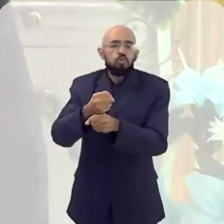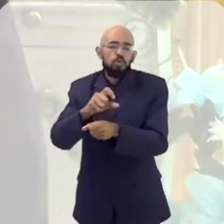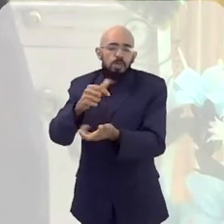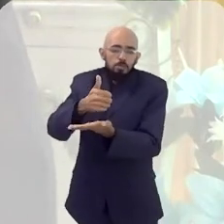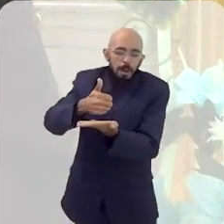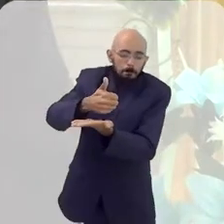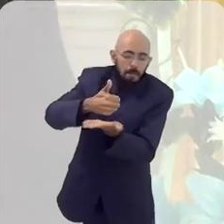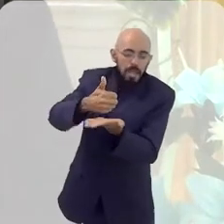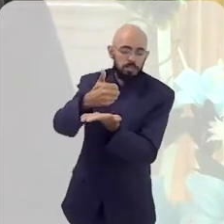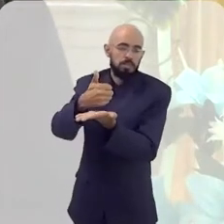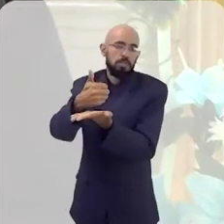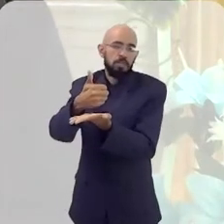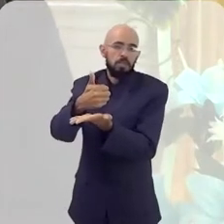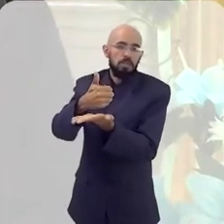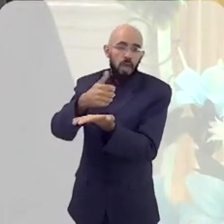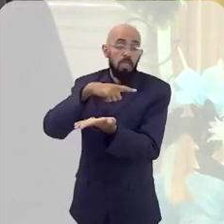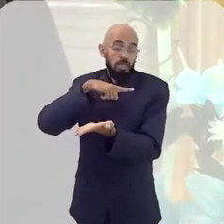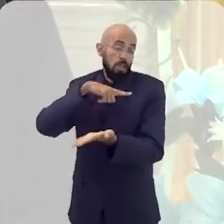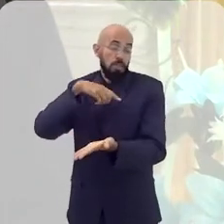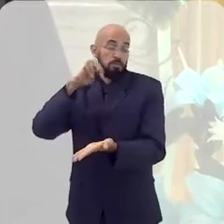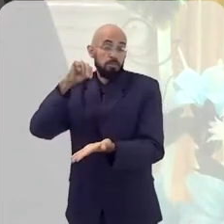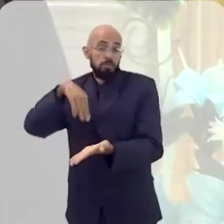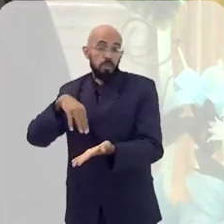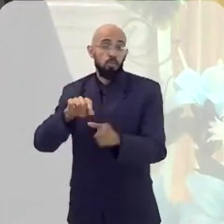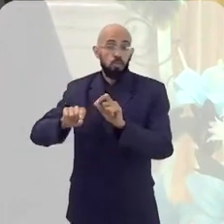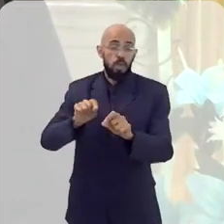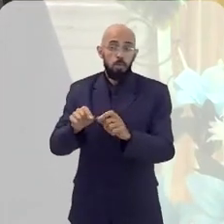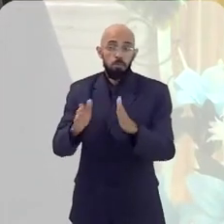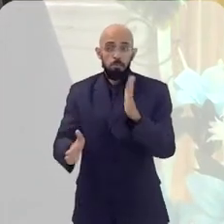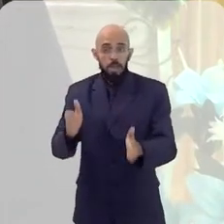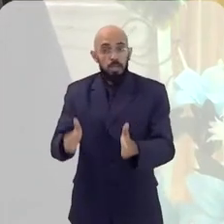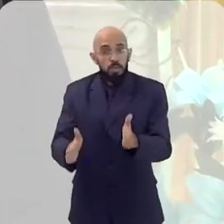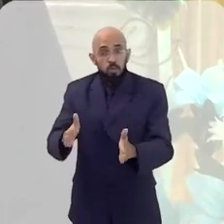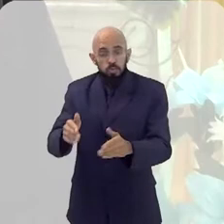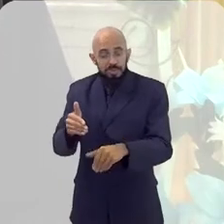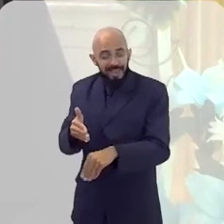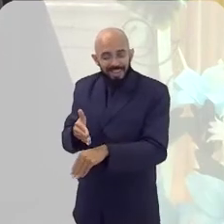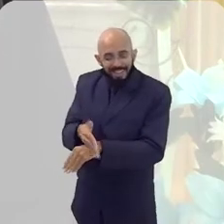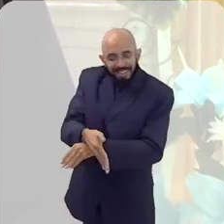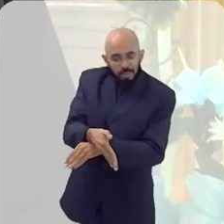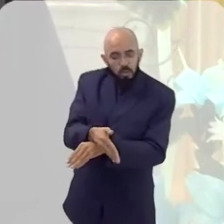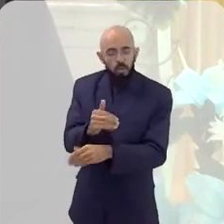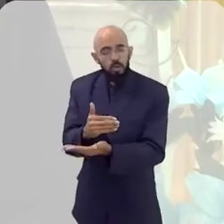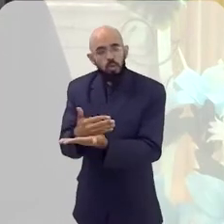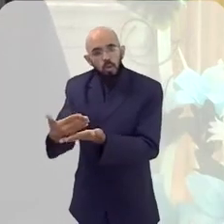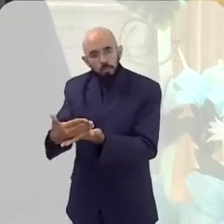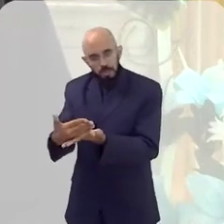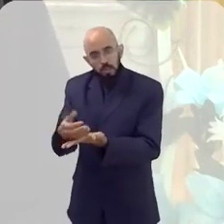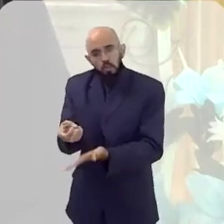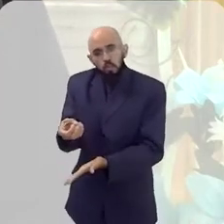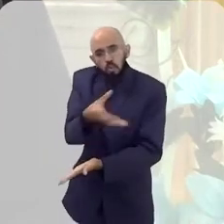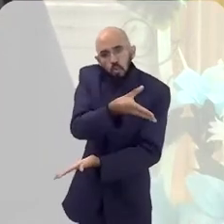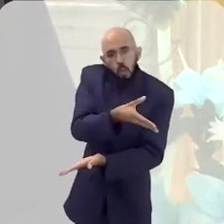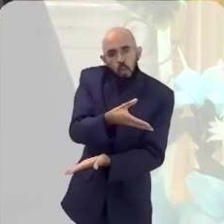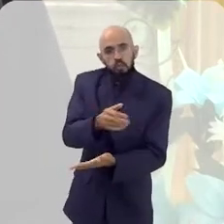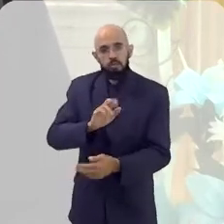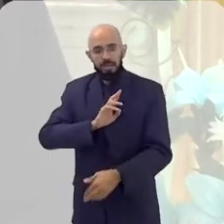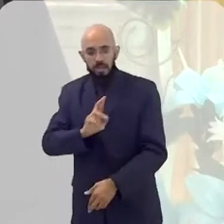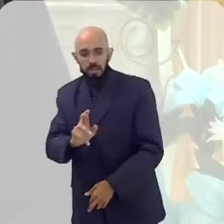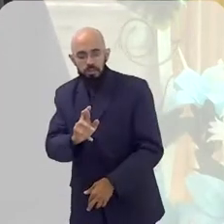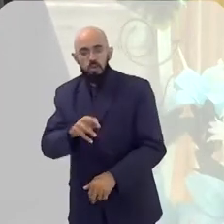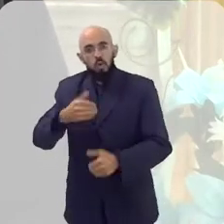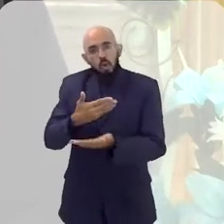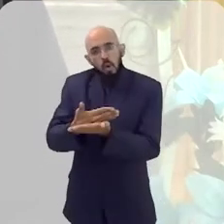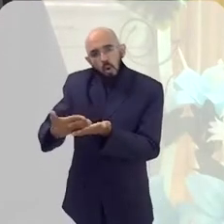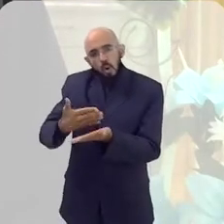construir em cima dessa base, né? Então existe sim um período onde as pessoas entram e começam a estudar. O neófito, né, a pessoa que